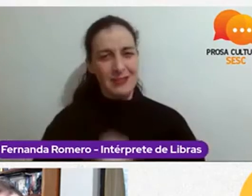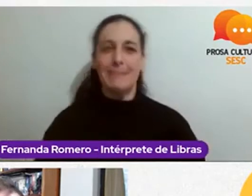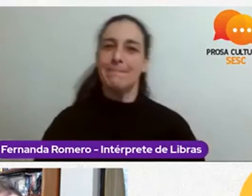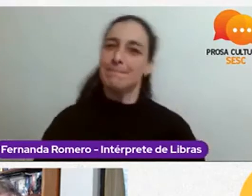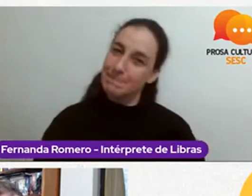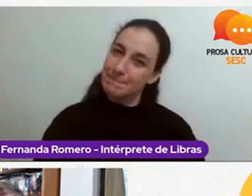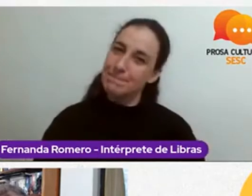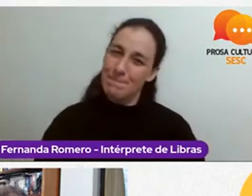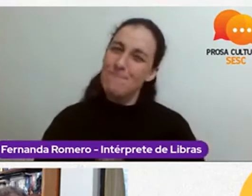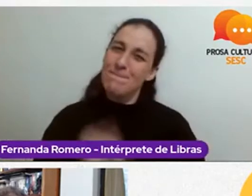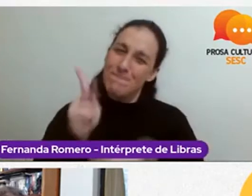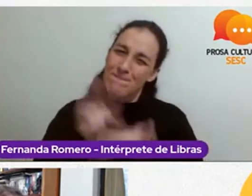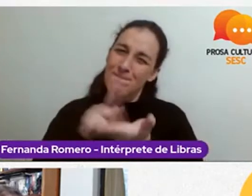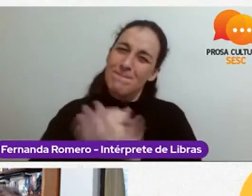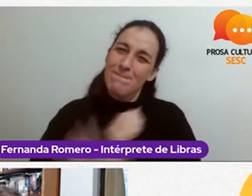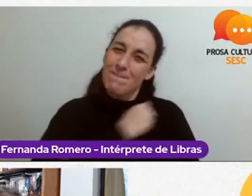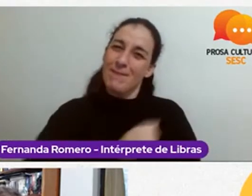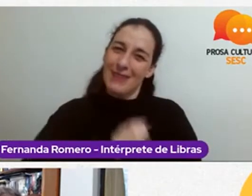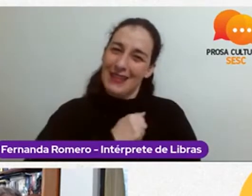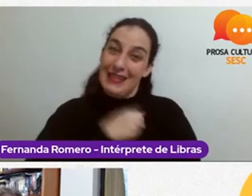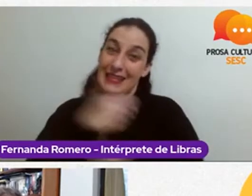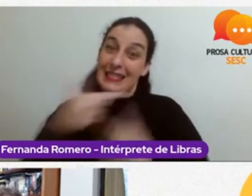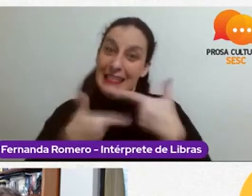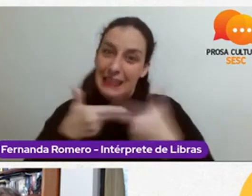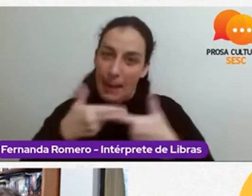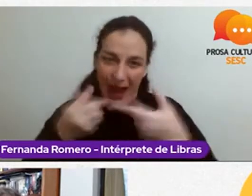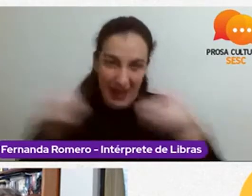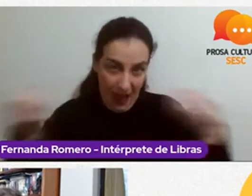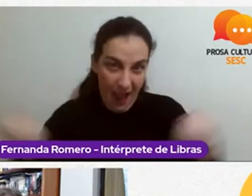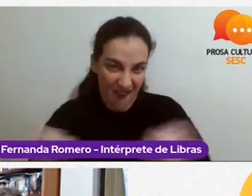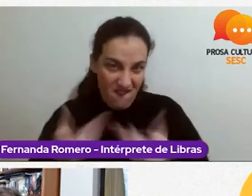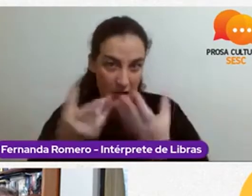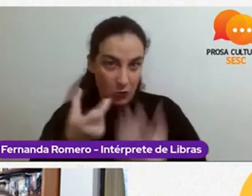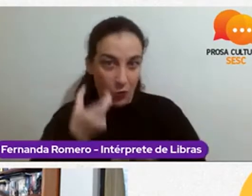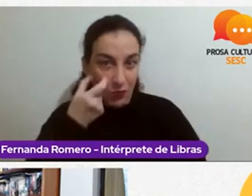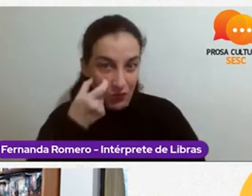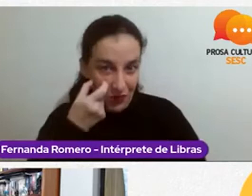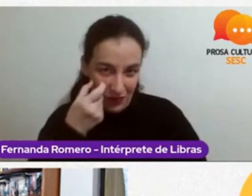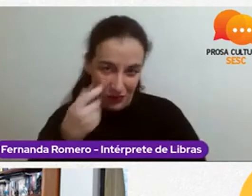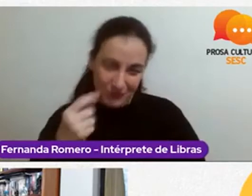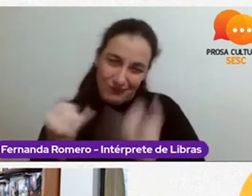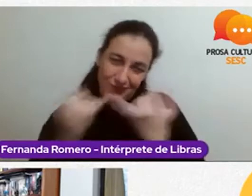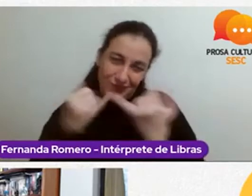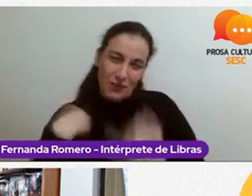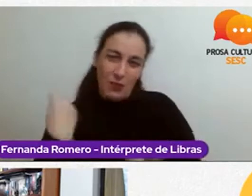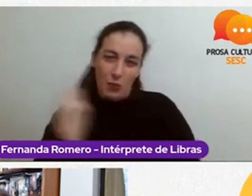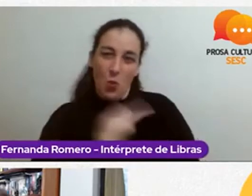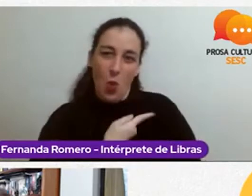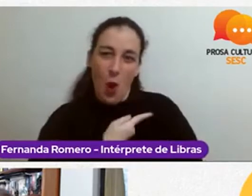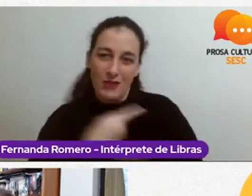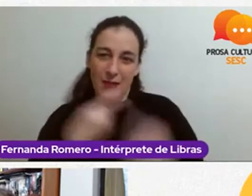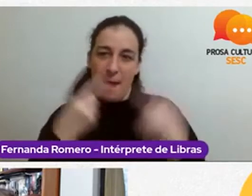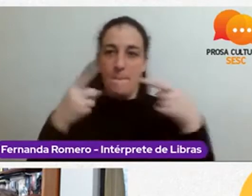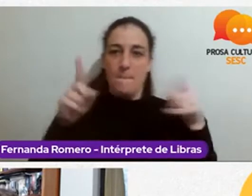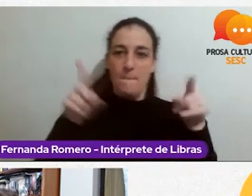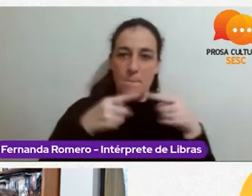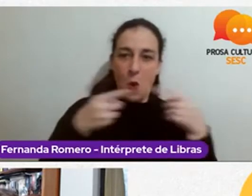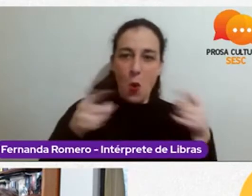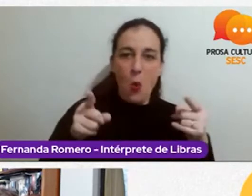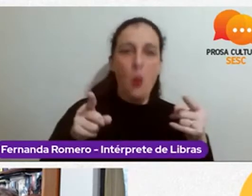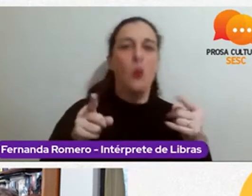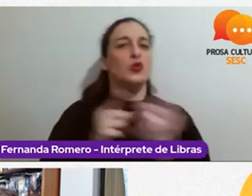sente falta, né? Quem trabalha com eventos presenciais, como é o caso do músico, do palestrante,